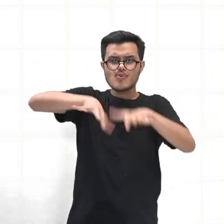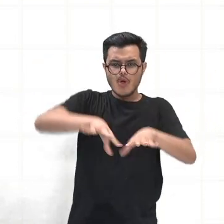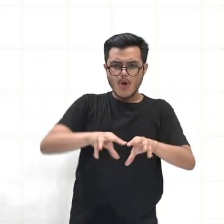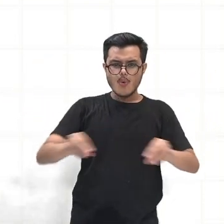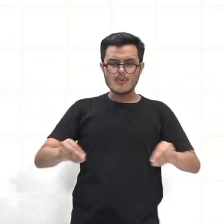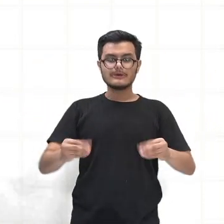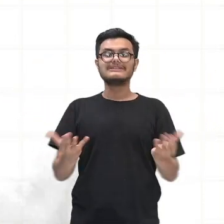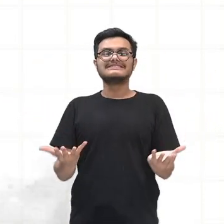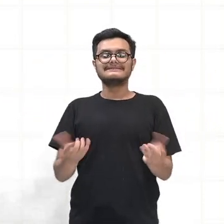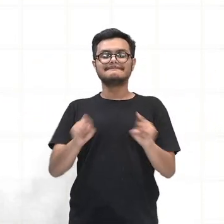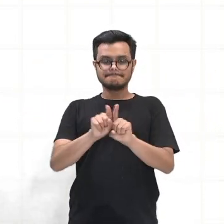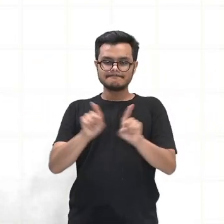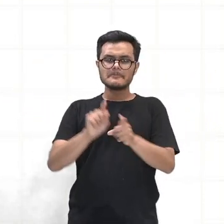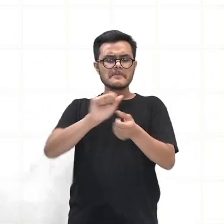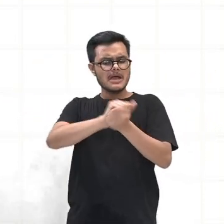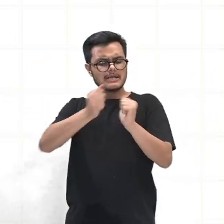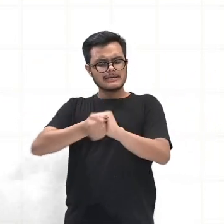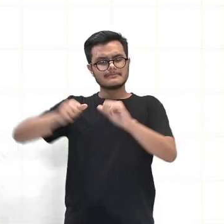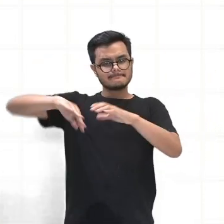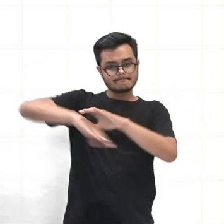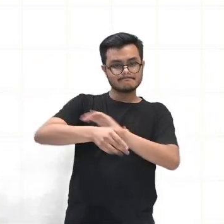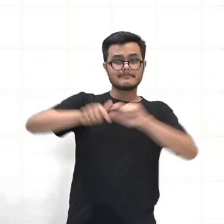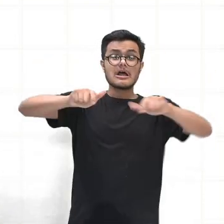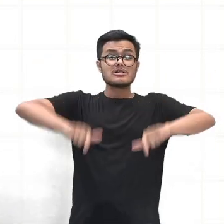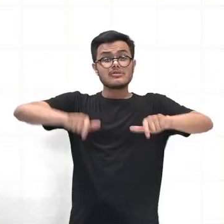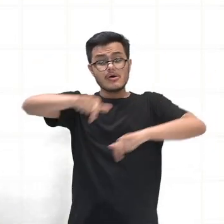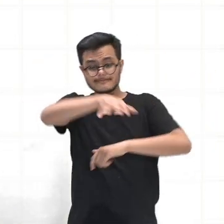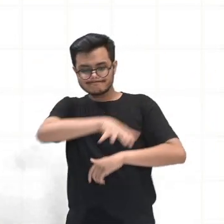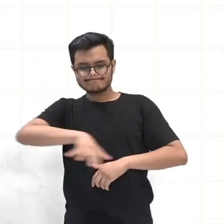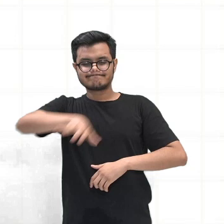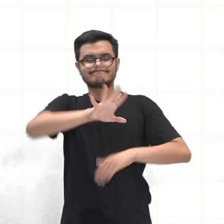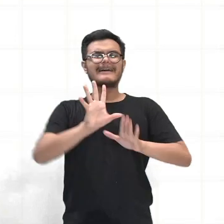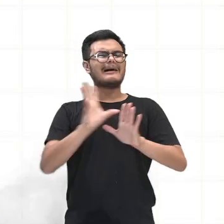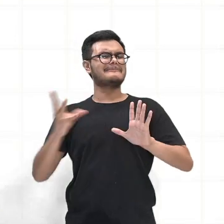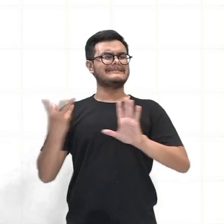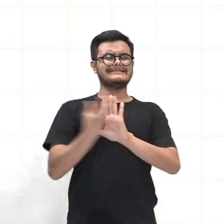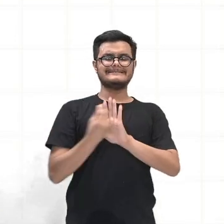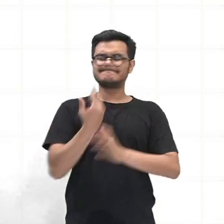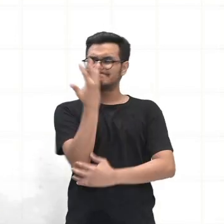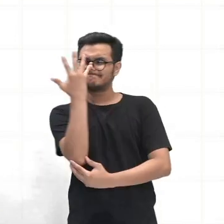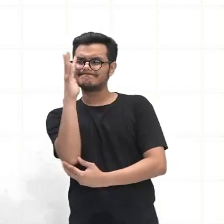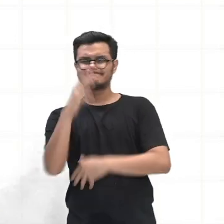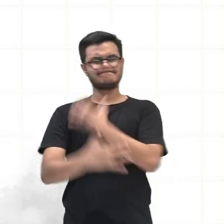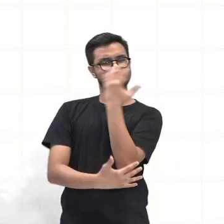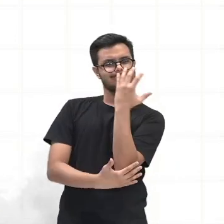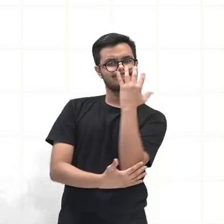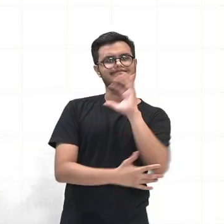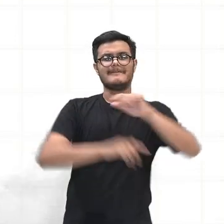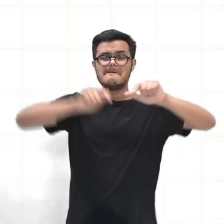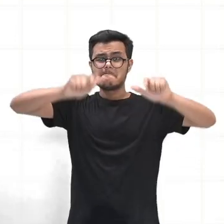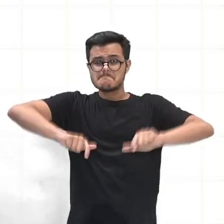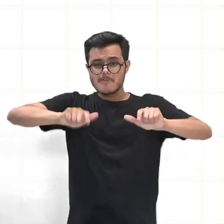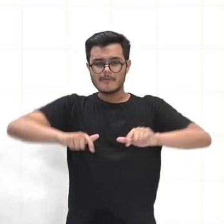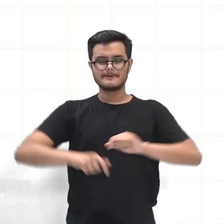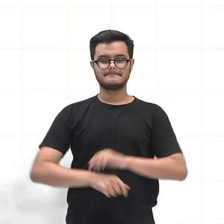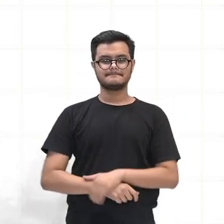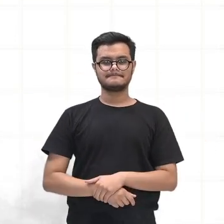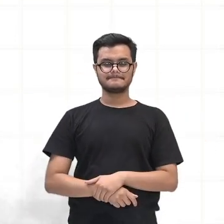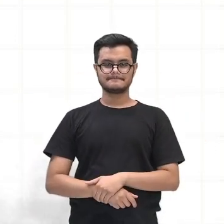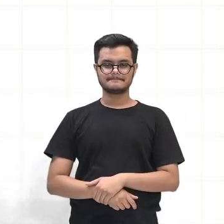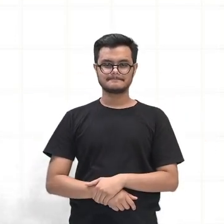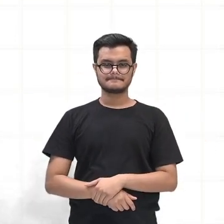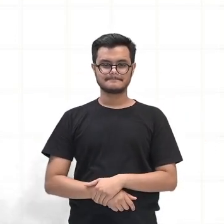aí a esse ambiente complexo que é a floresta tropical. Certo,